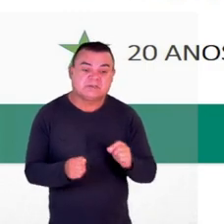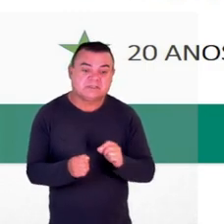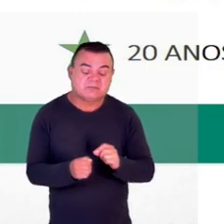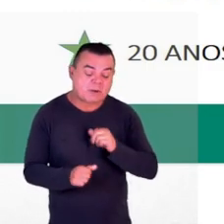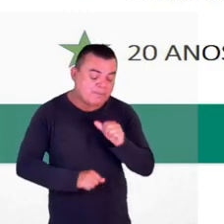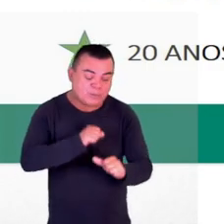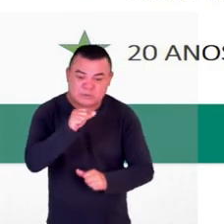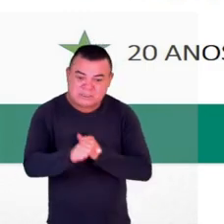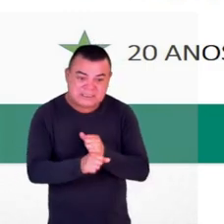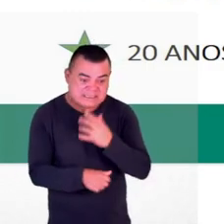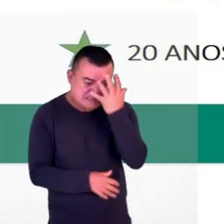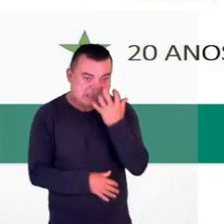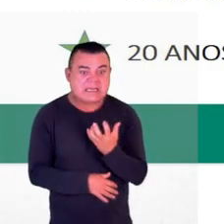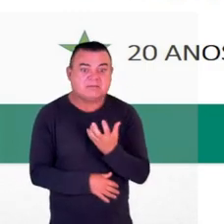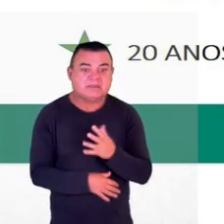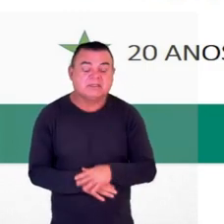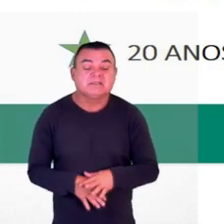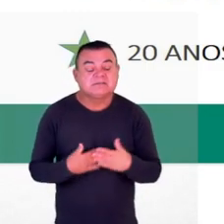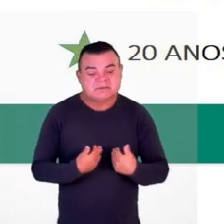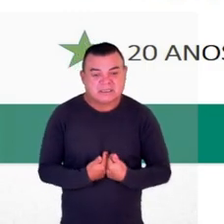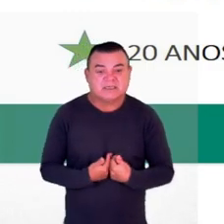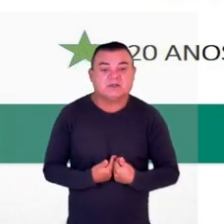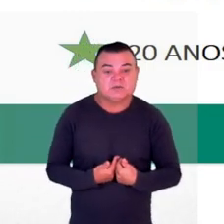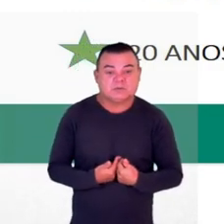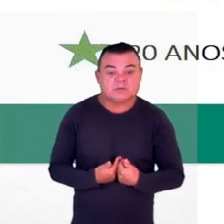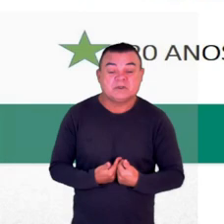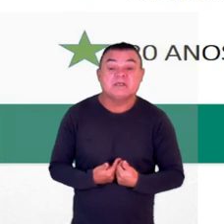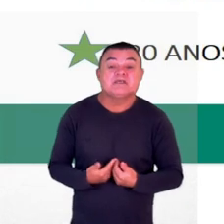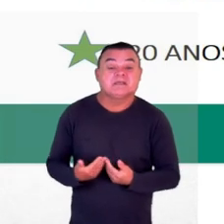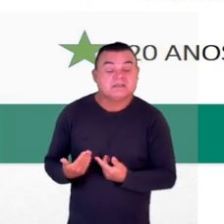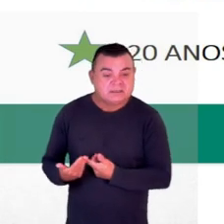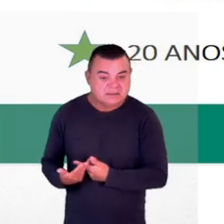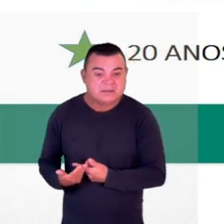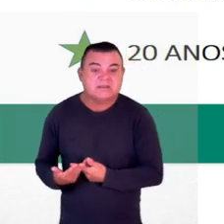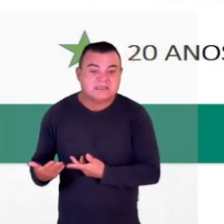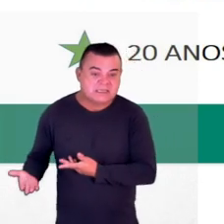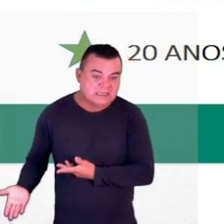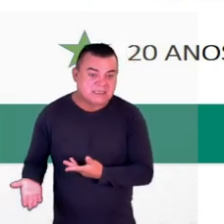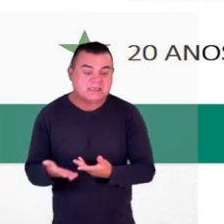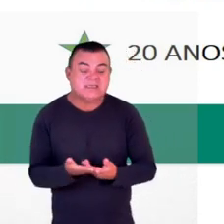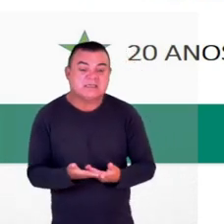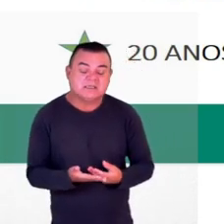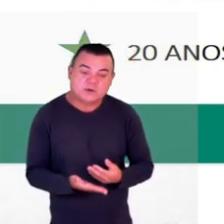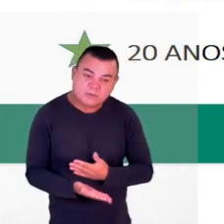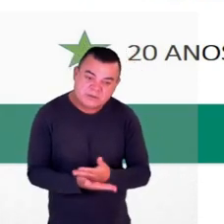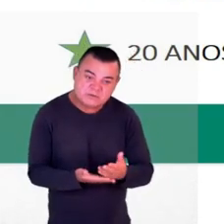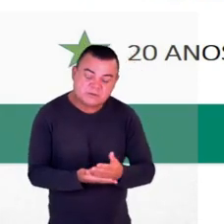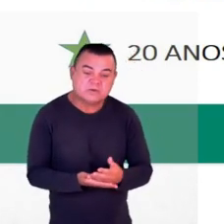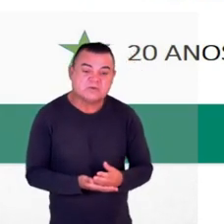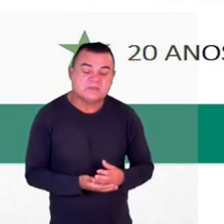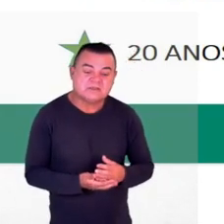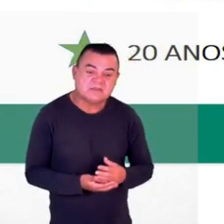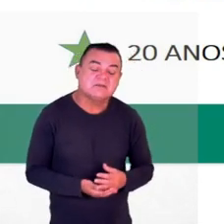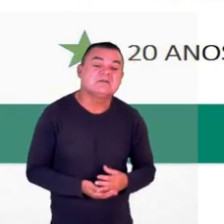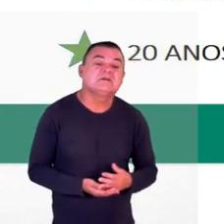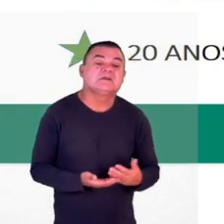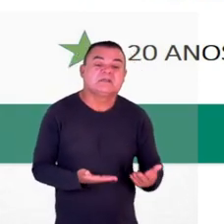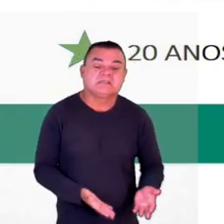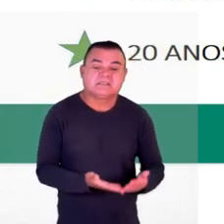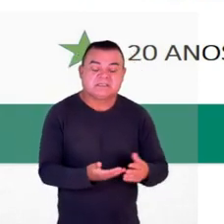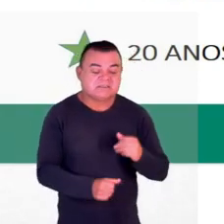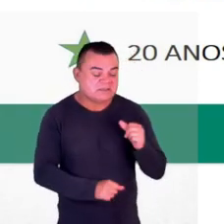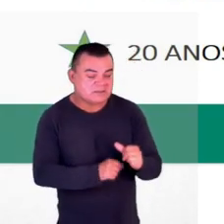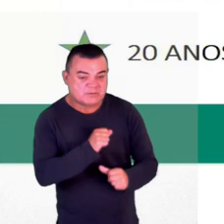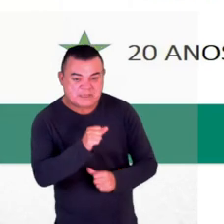ele deu início a essa essa essa grande rede né formada por Procuradores e também gestores públicos